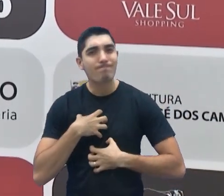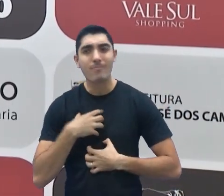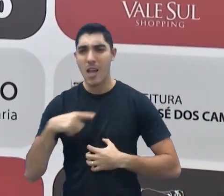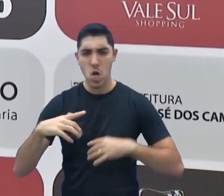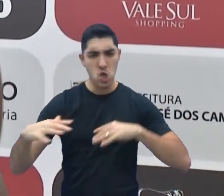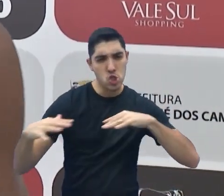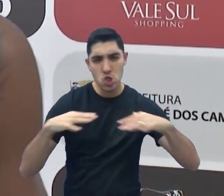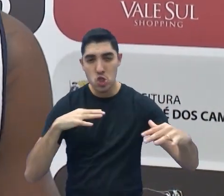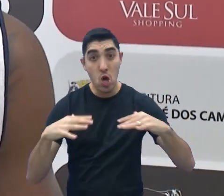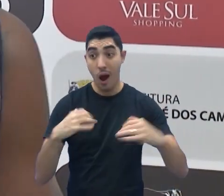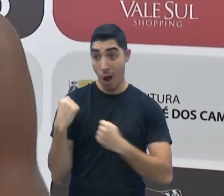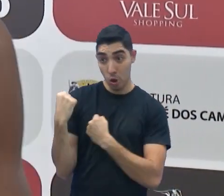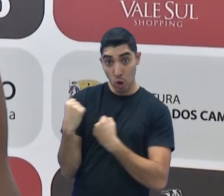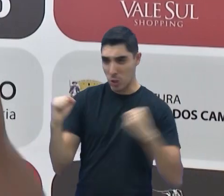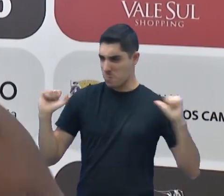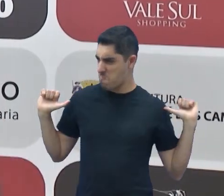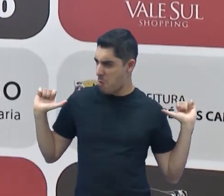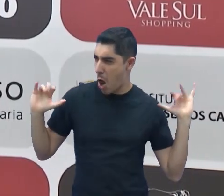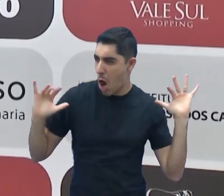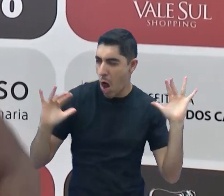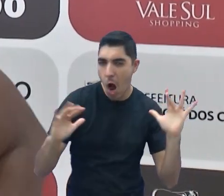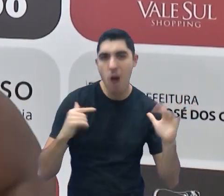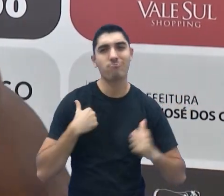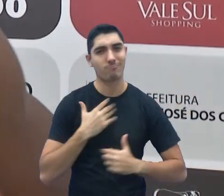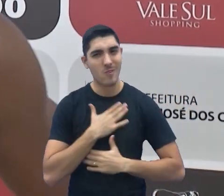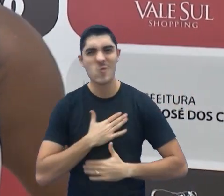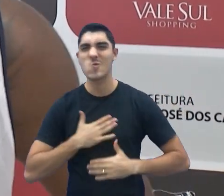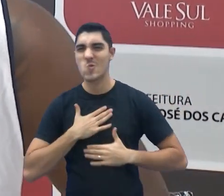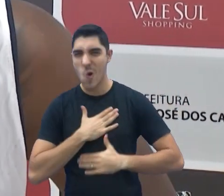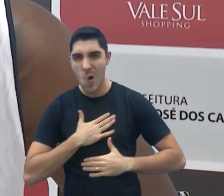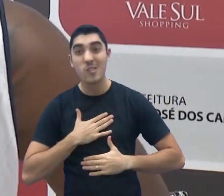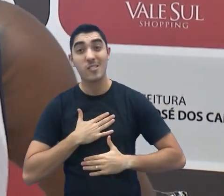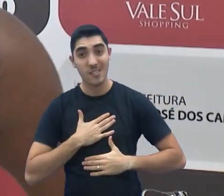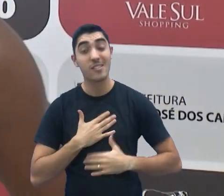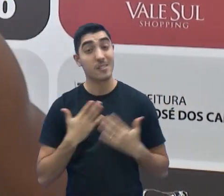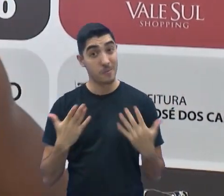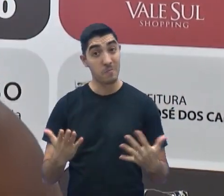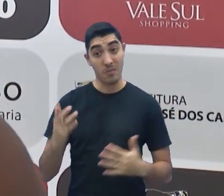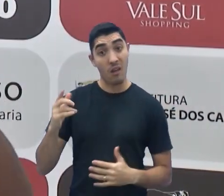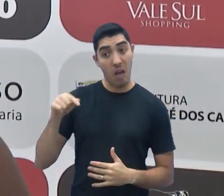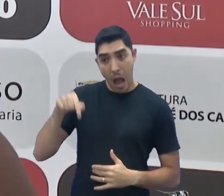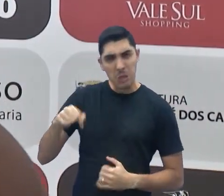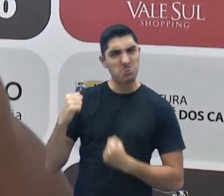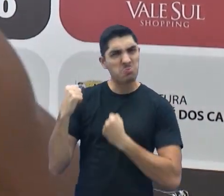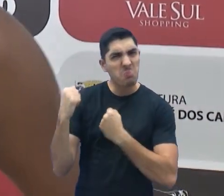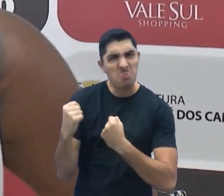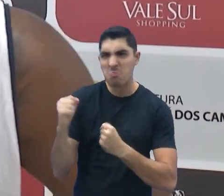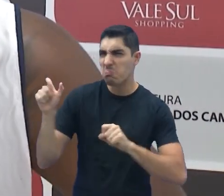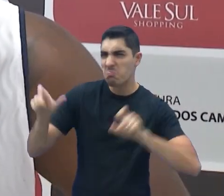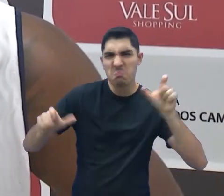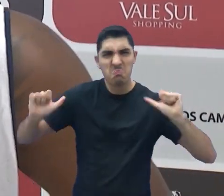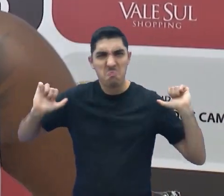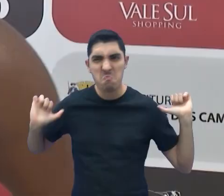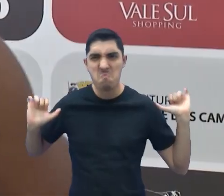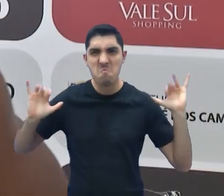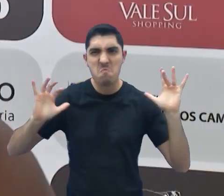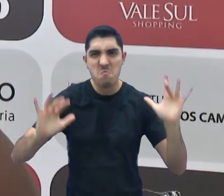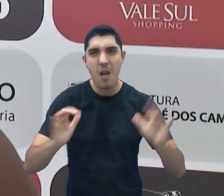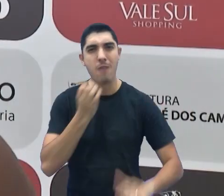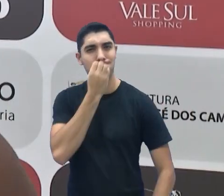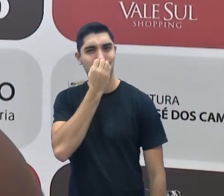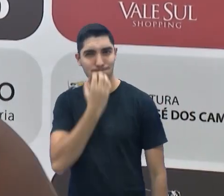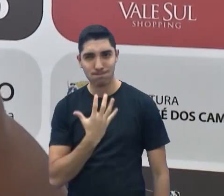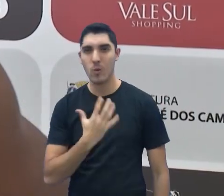onde há um grande público e ótimos torcedores. Aqui eles têm torcedores incríveis, então é muito bom estar